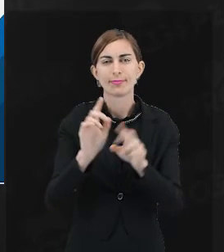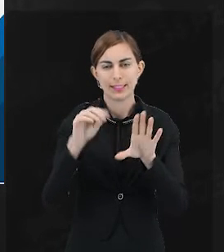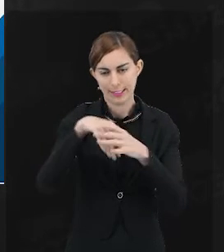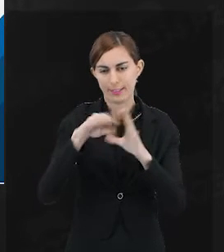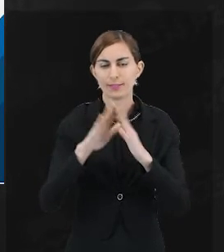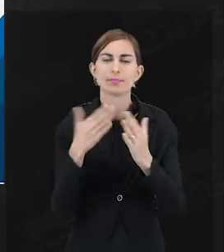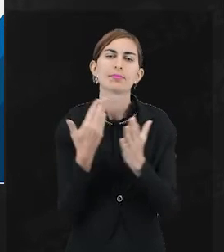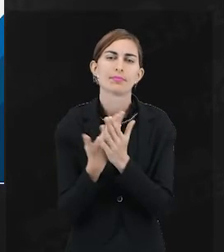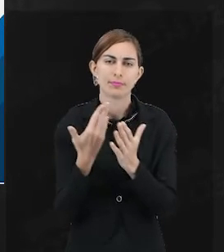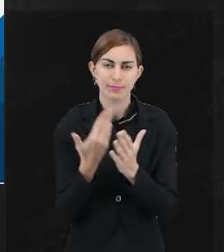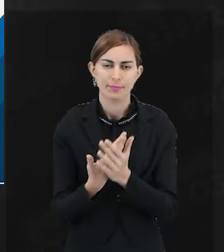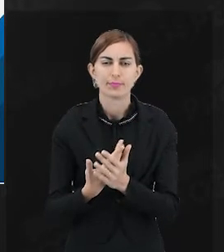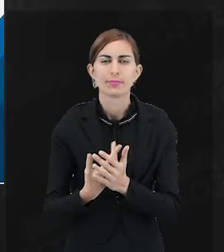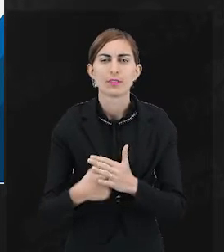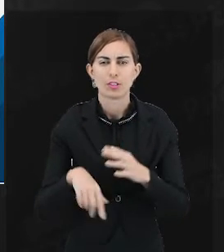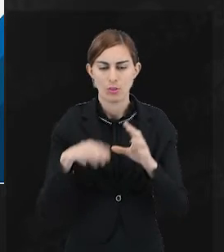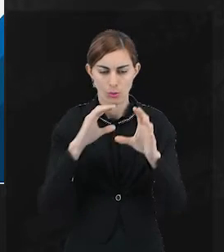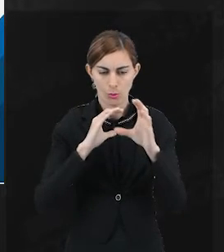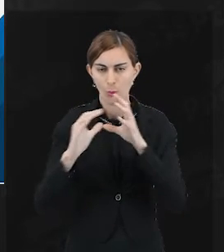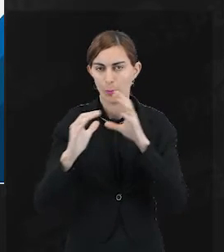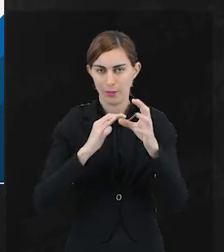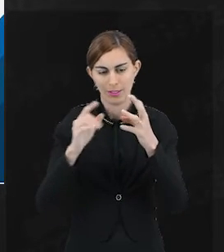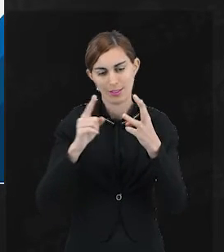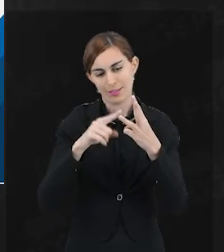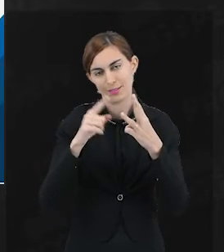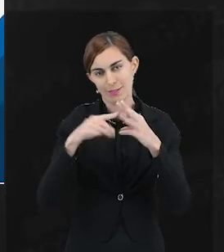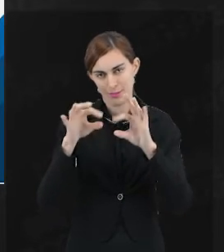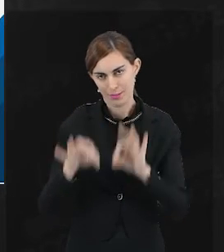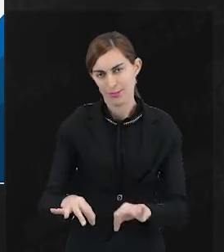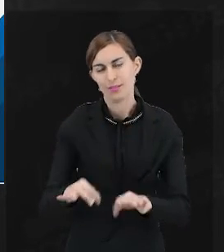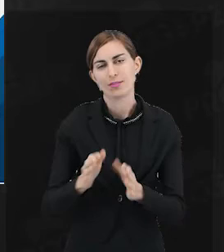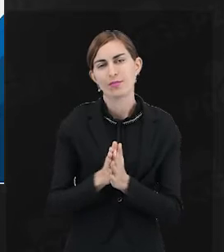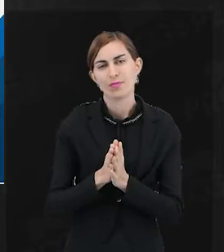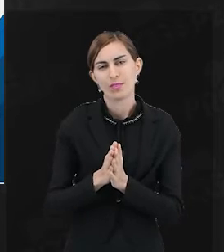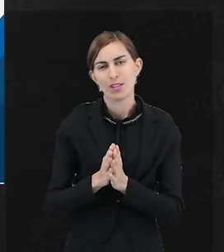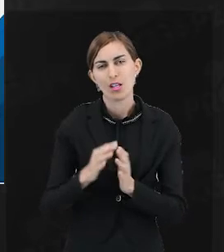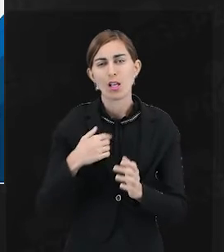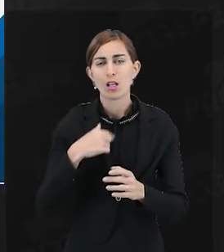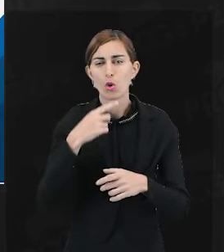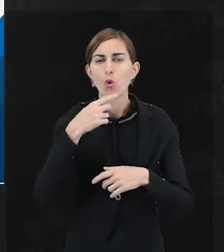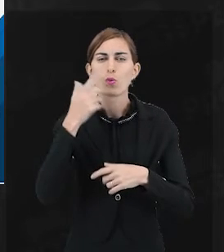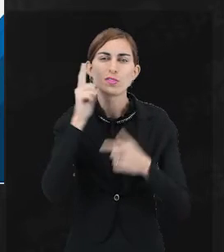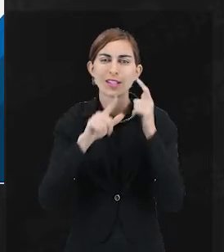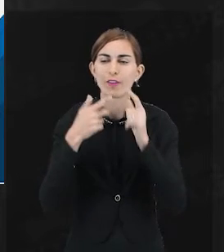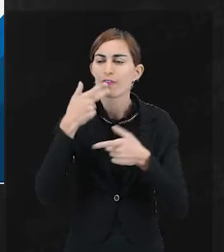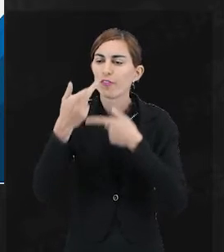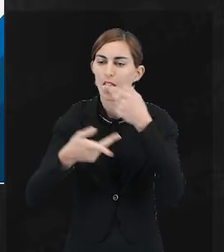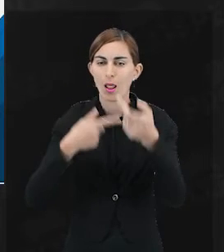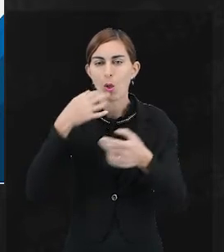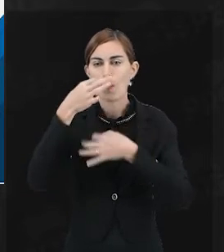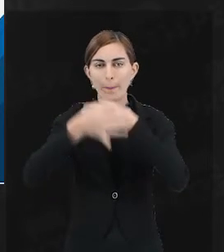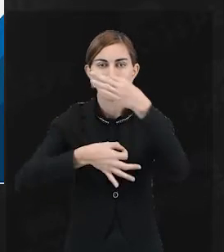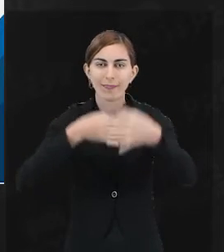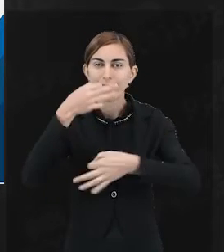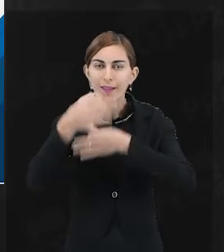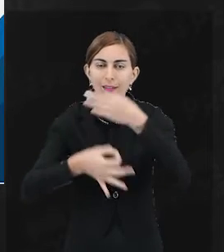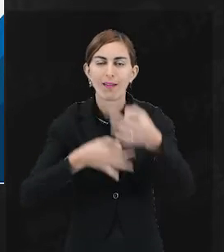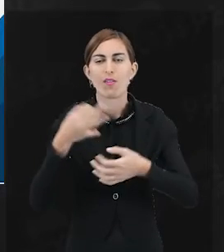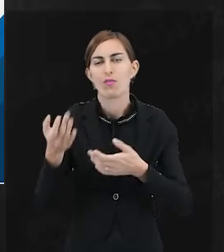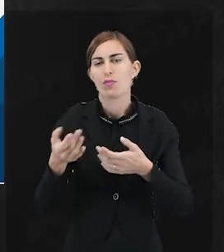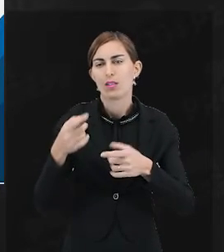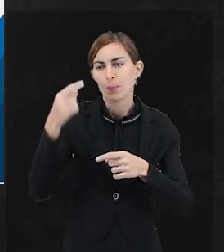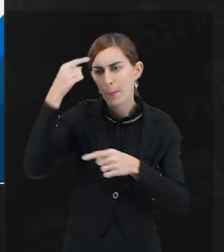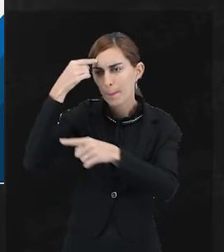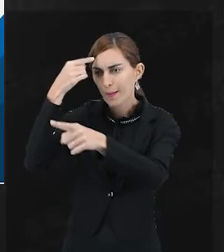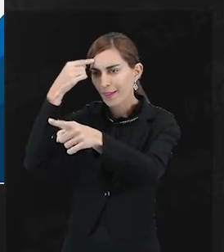ambiente escolar. No estilo de comunicação assertivo, a pessoa ela consegue dizer o que pensa e consegue opinar, levando